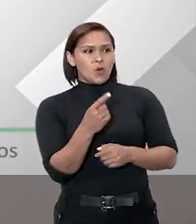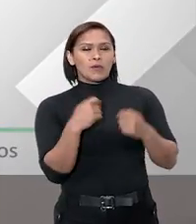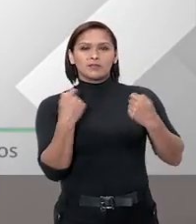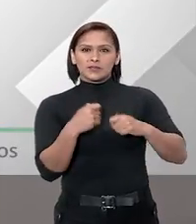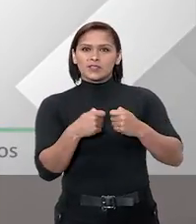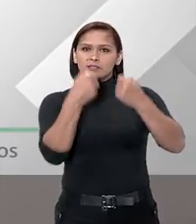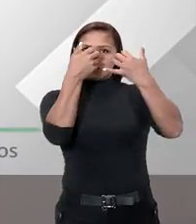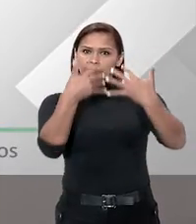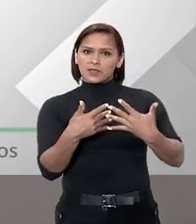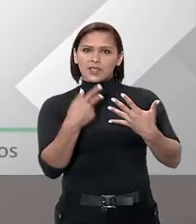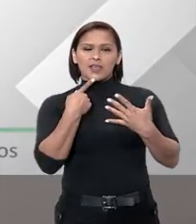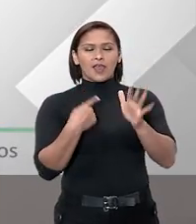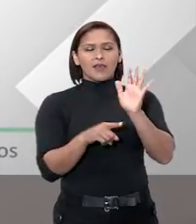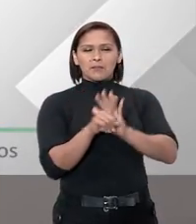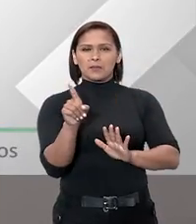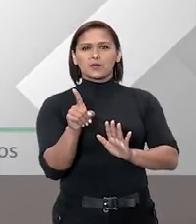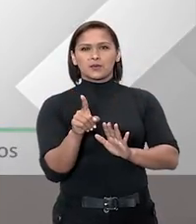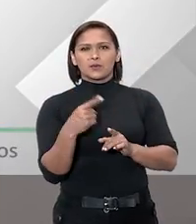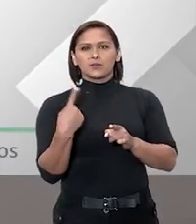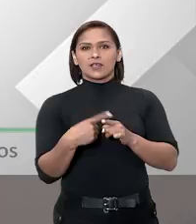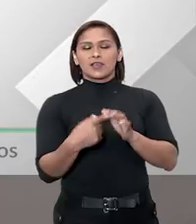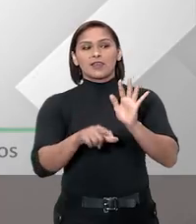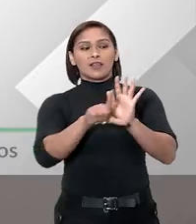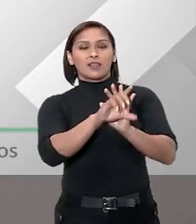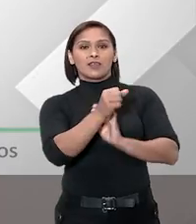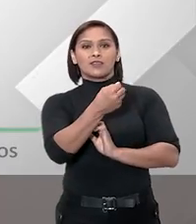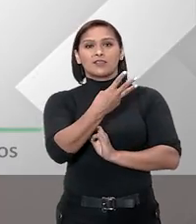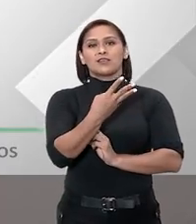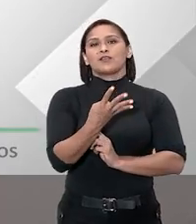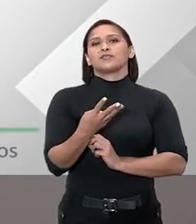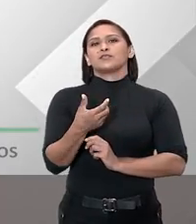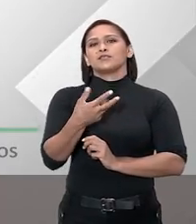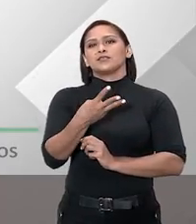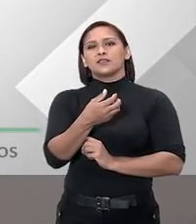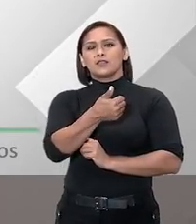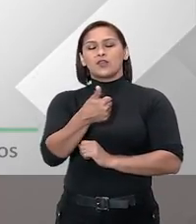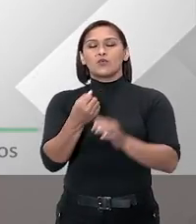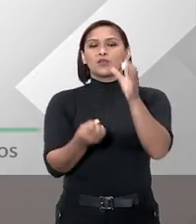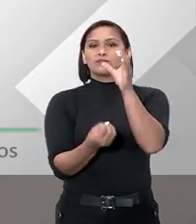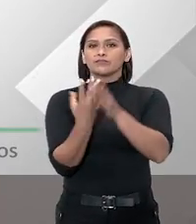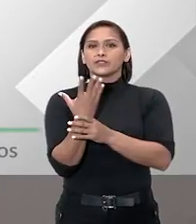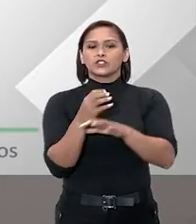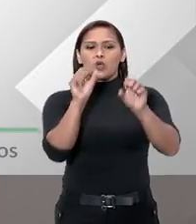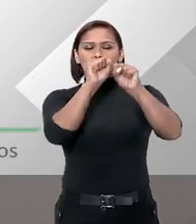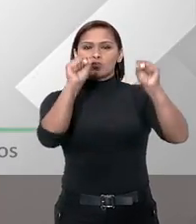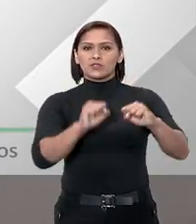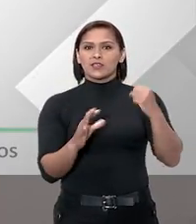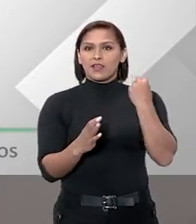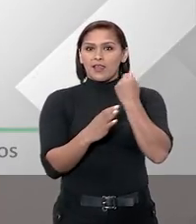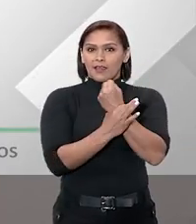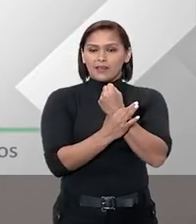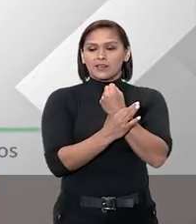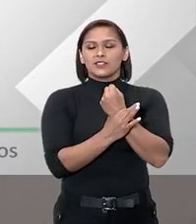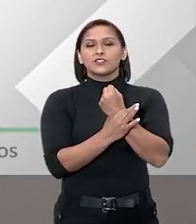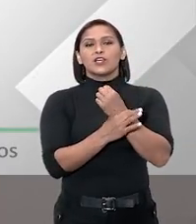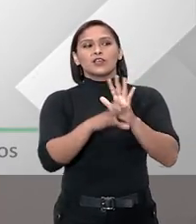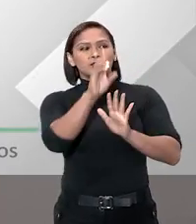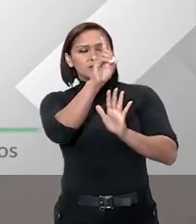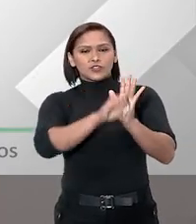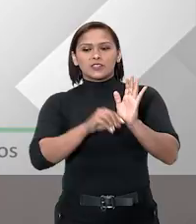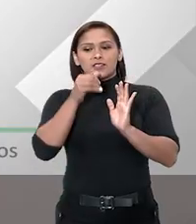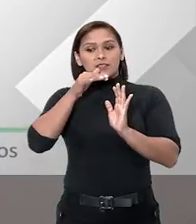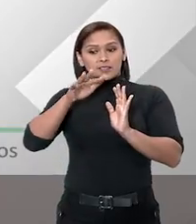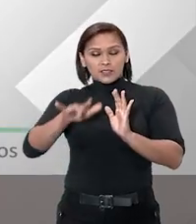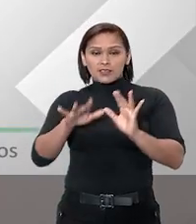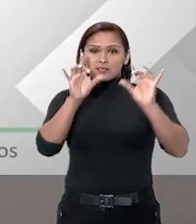ser dita em face do questionamento é que a Lei 13.431, ela criou o sistema de garantias e direitos a